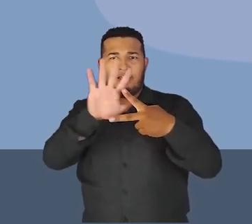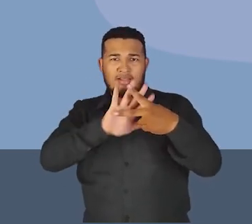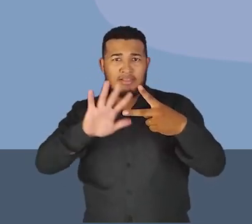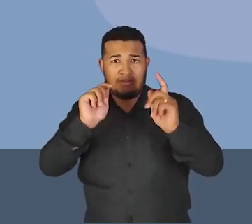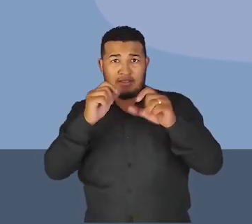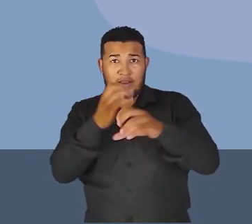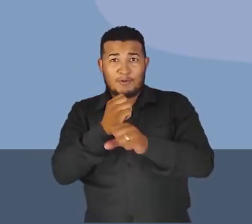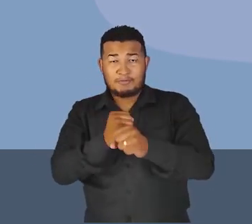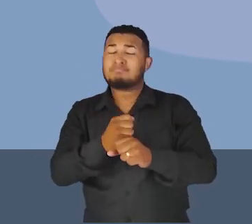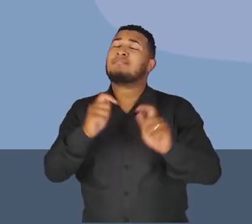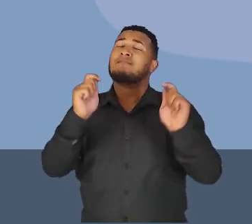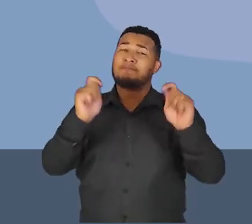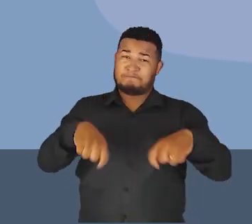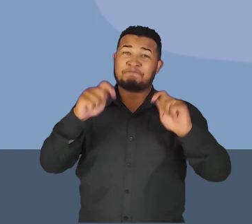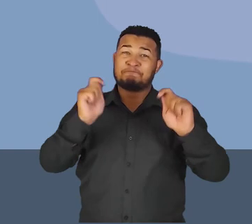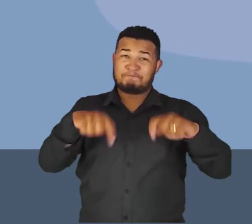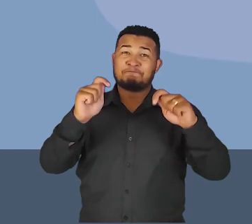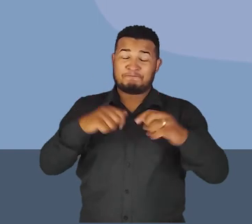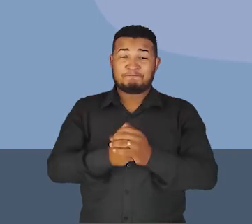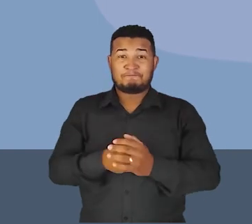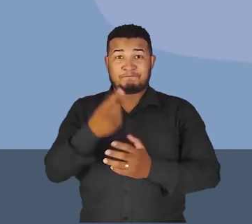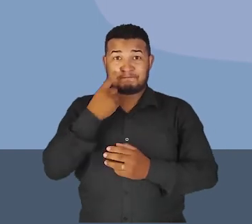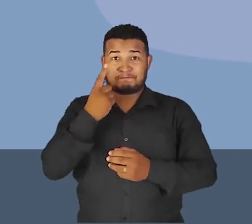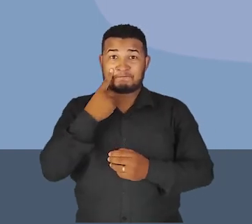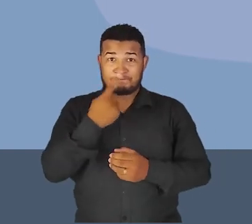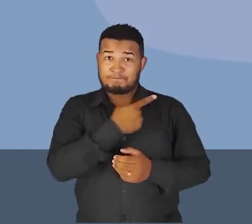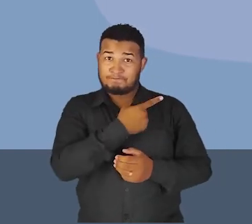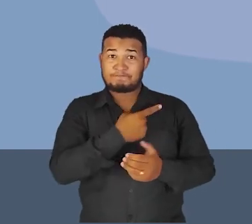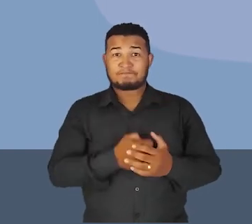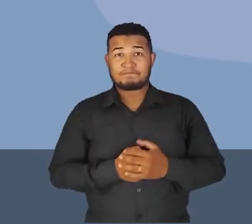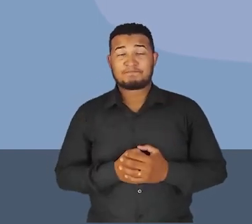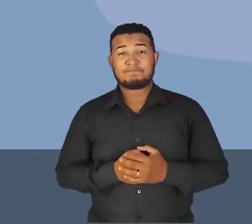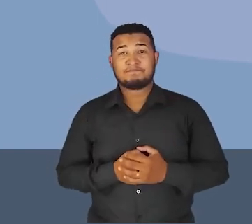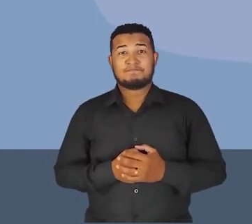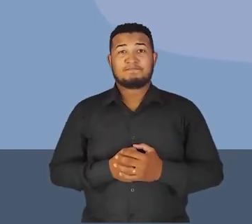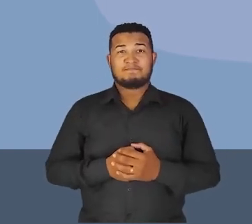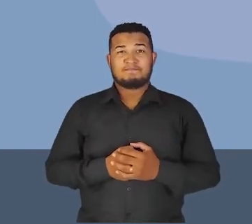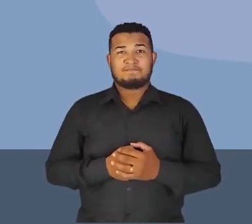como calcular? Temos. Vamos lá? Olha lá no slide.